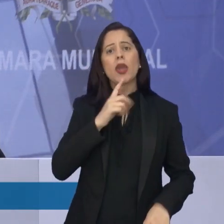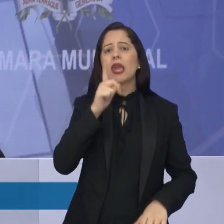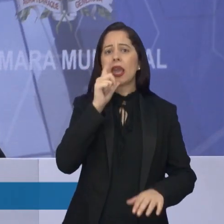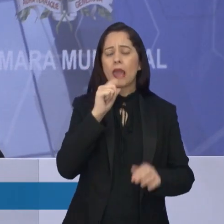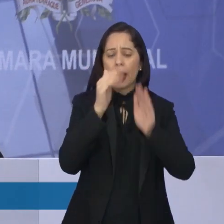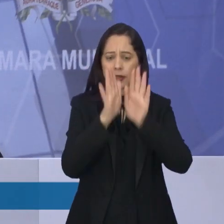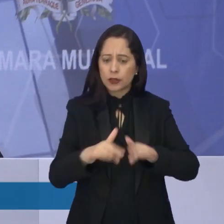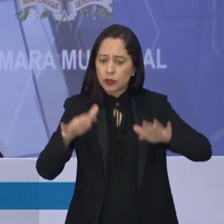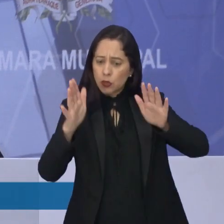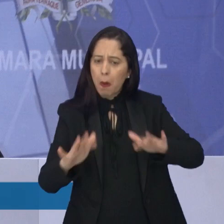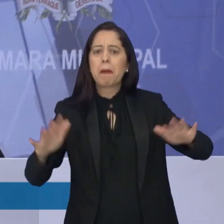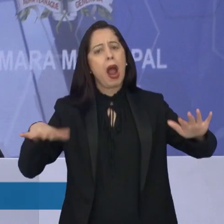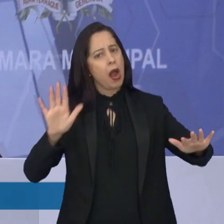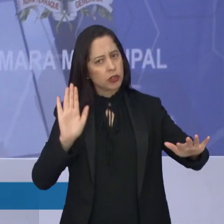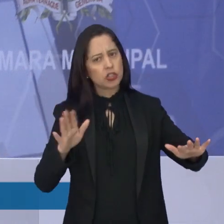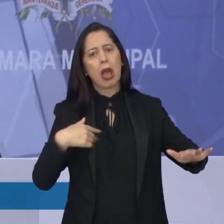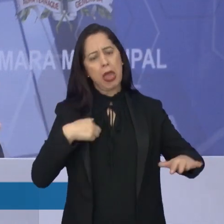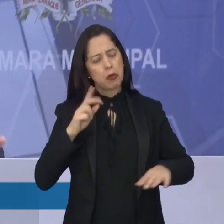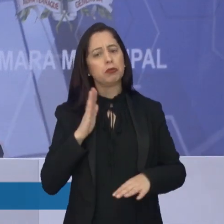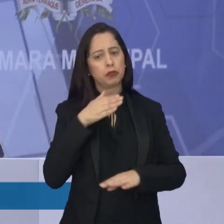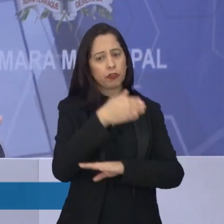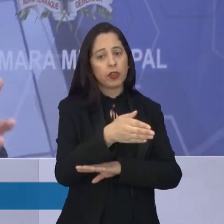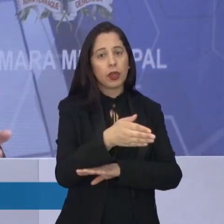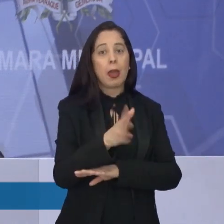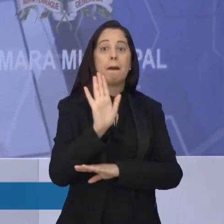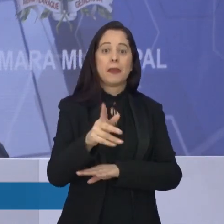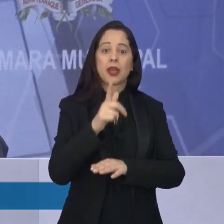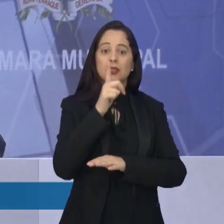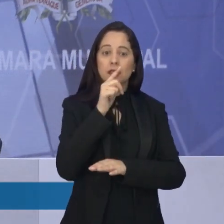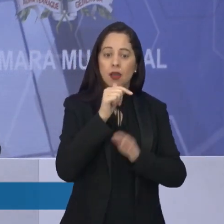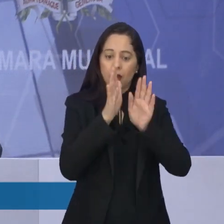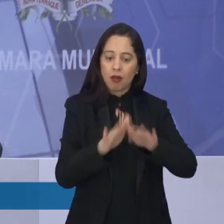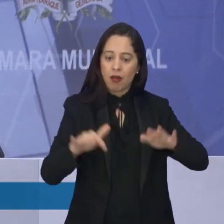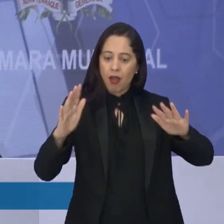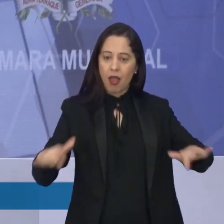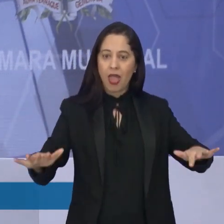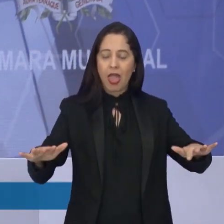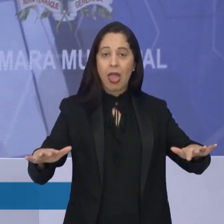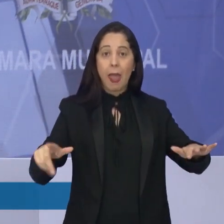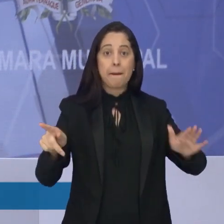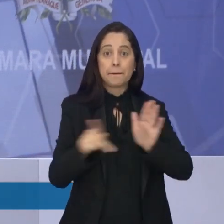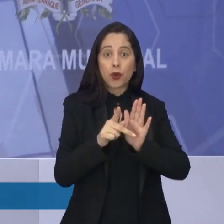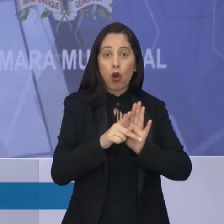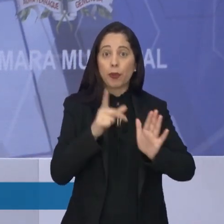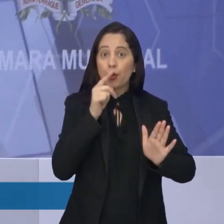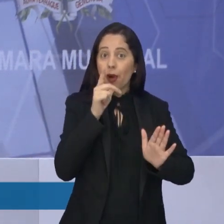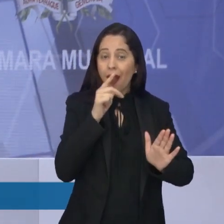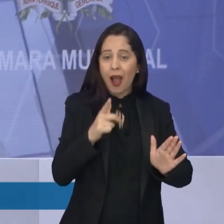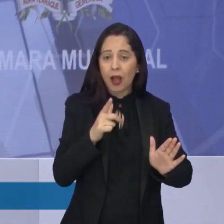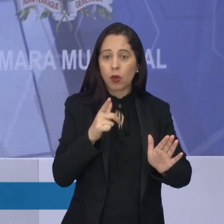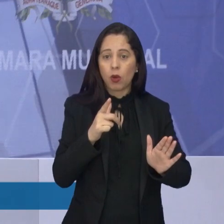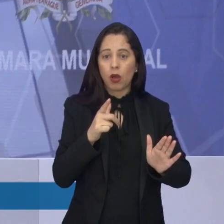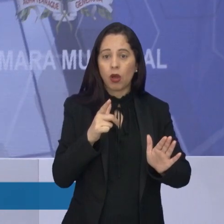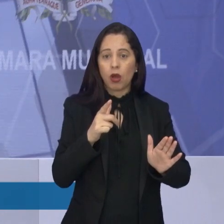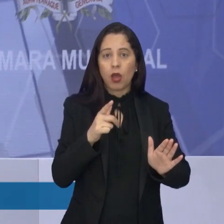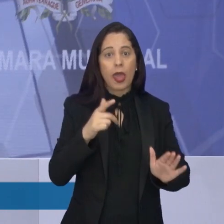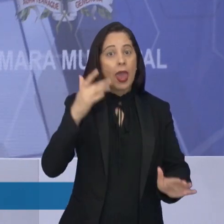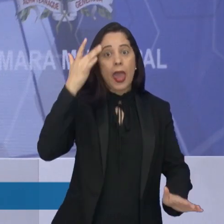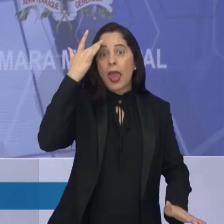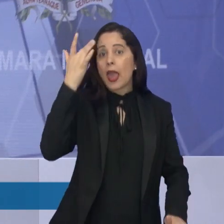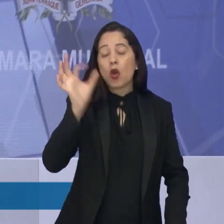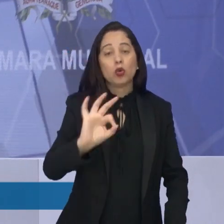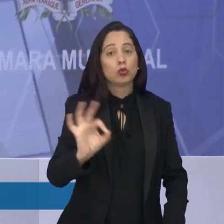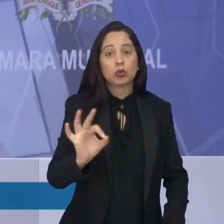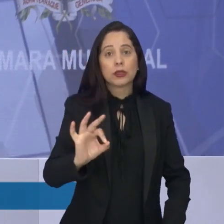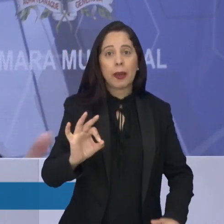horizonte grande, mas, bom, é água, né? É bonito, mas é uma coisa específica. Eu não sabia que existia uma coisa